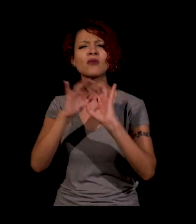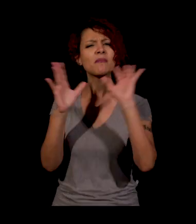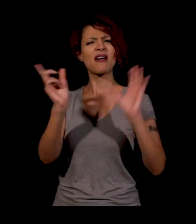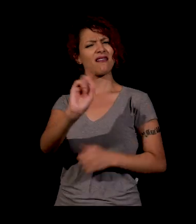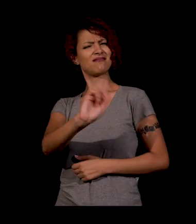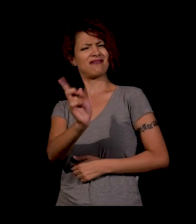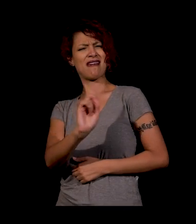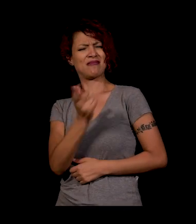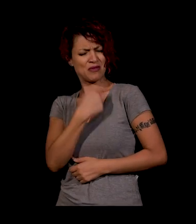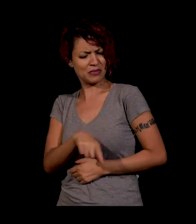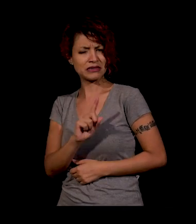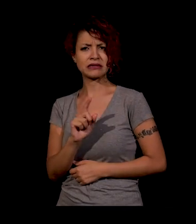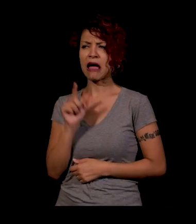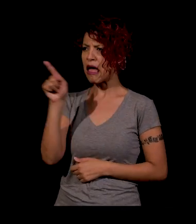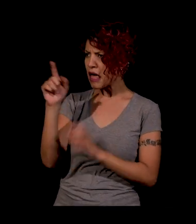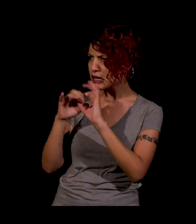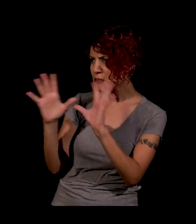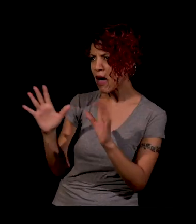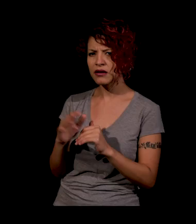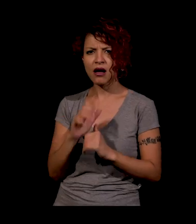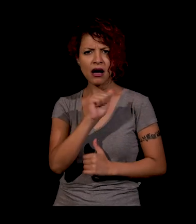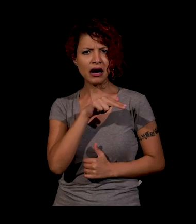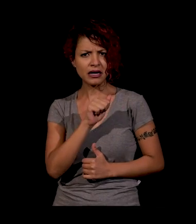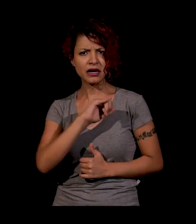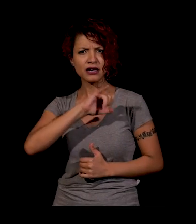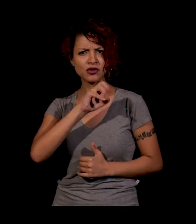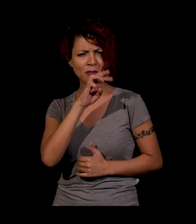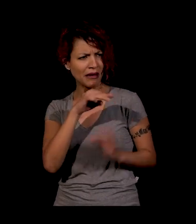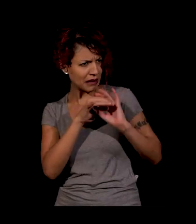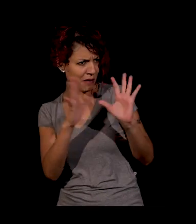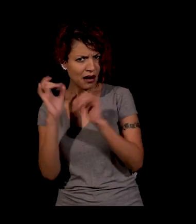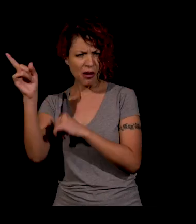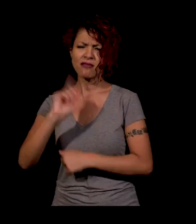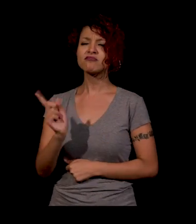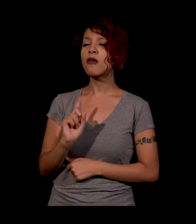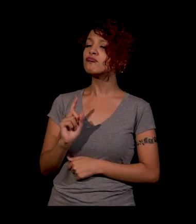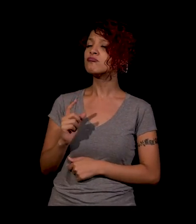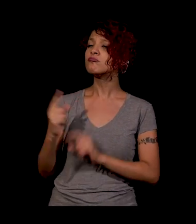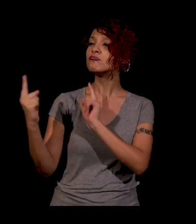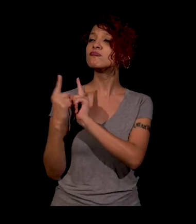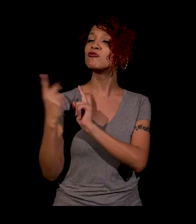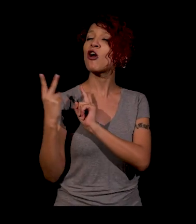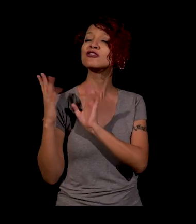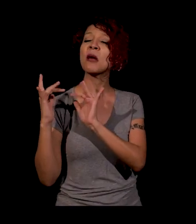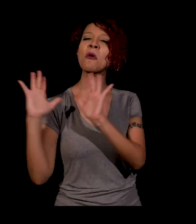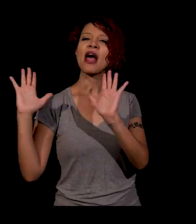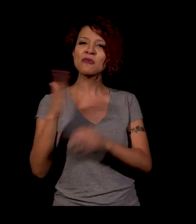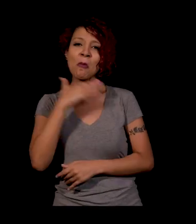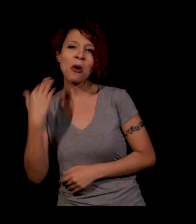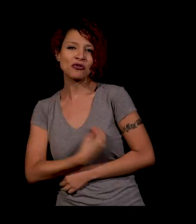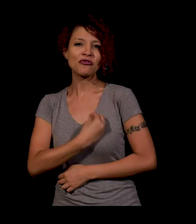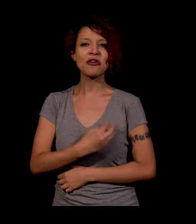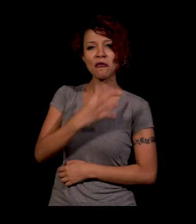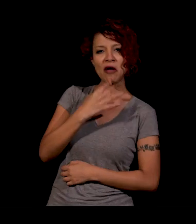Não, imagina, gente. Eu vou pedir autorização pro Tom Jobim, pra Ana Jobim? Eu não. São Jobim, meu namorado, não importa se tá morto, se tá vivo,